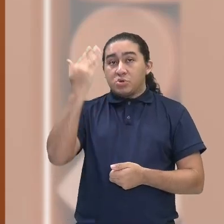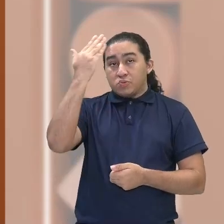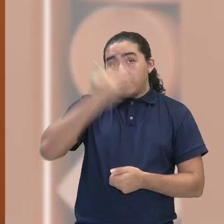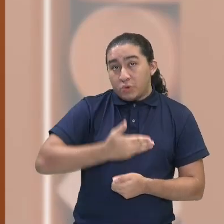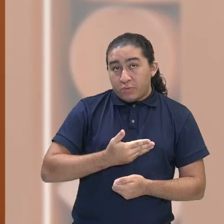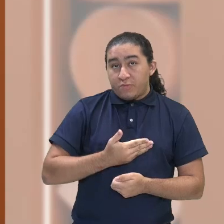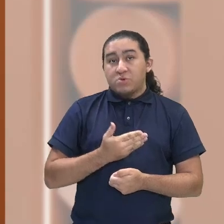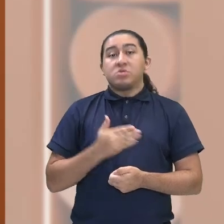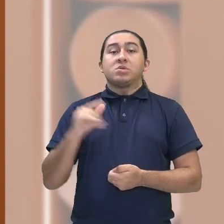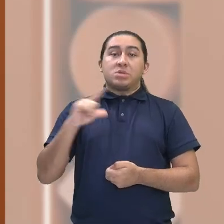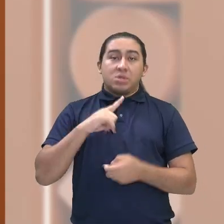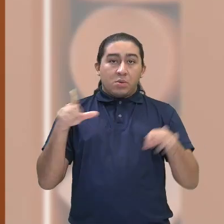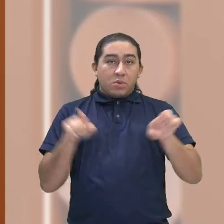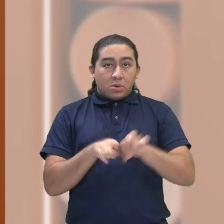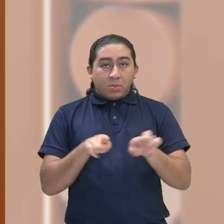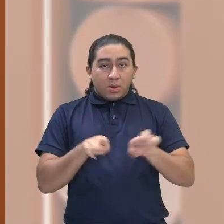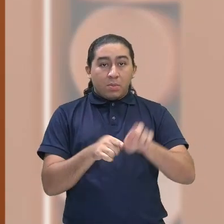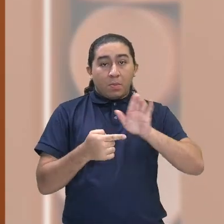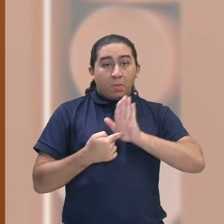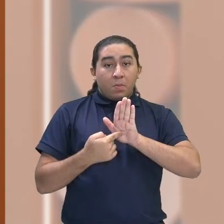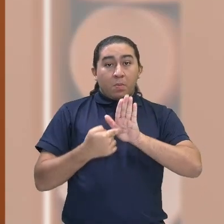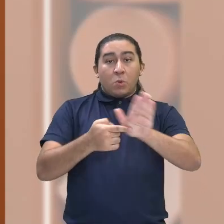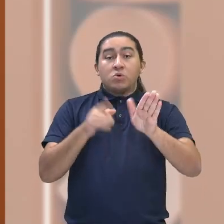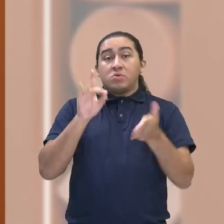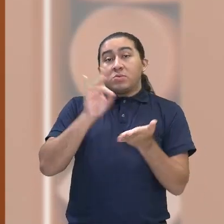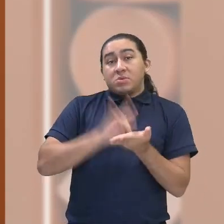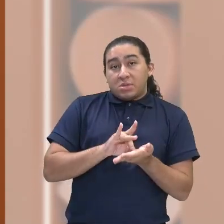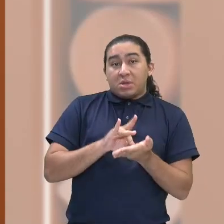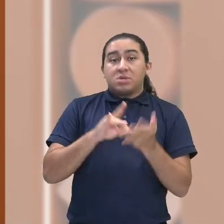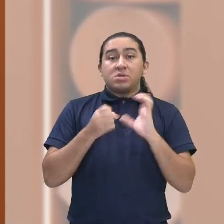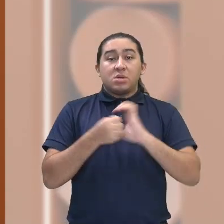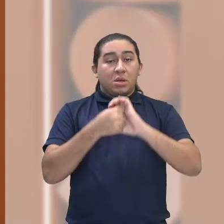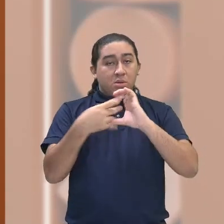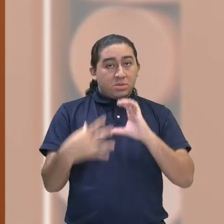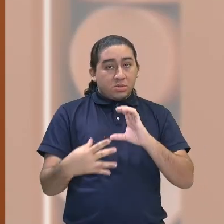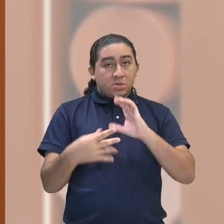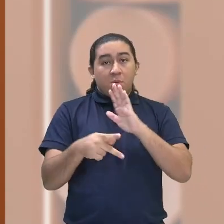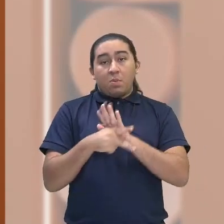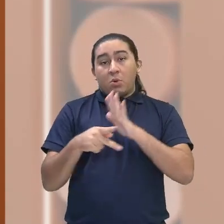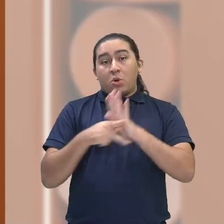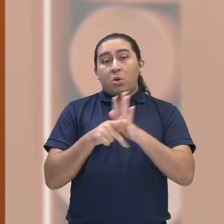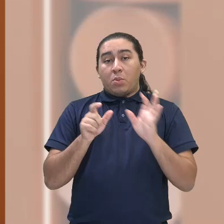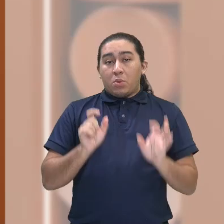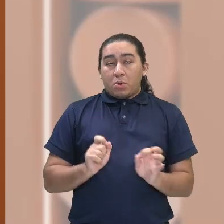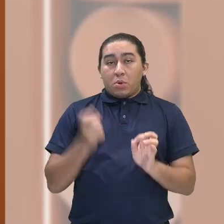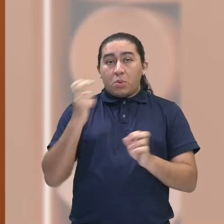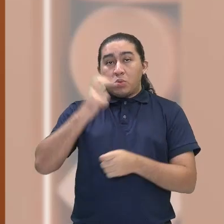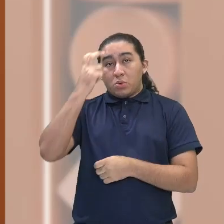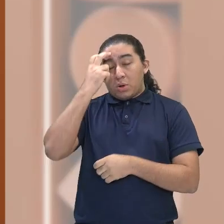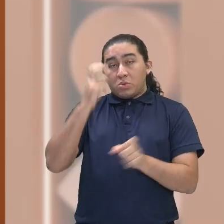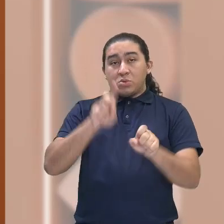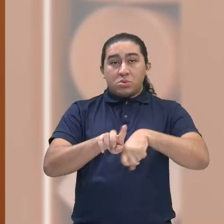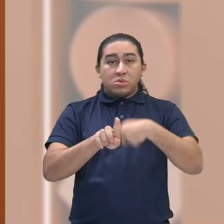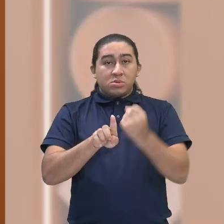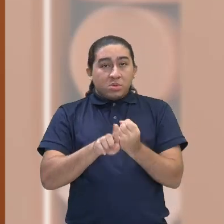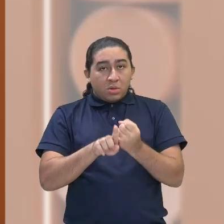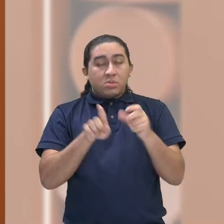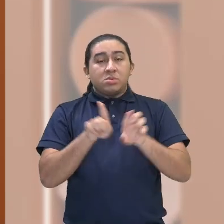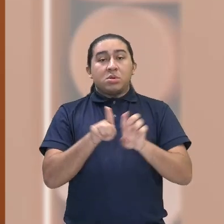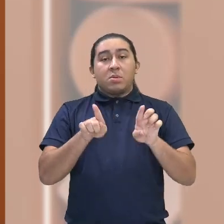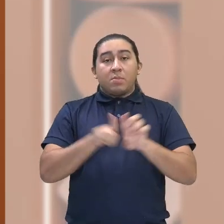que vão revelar, né, características culturais, sociais